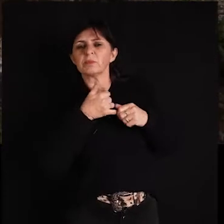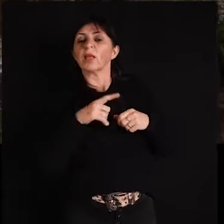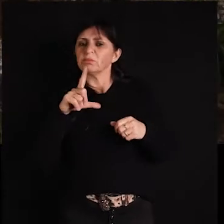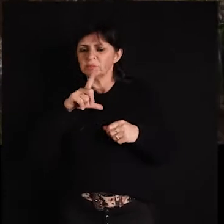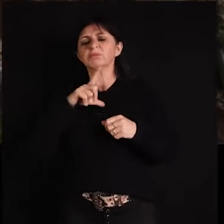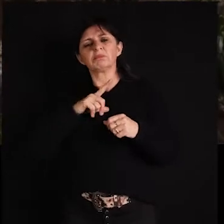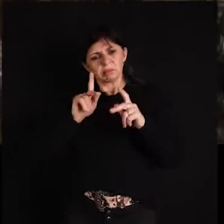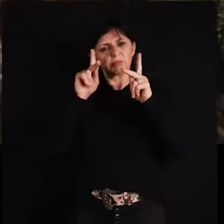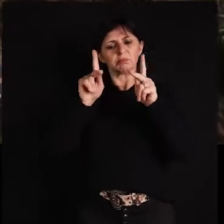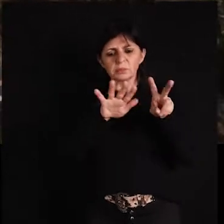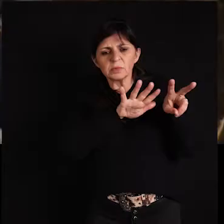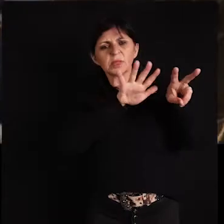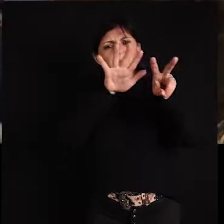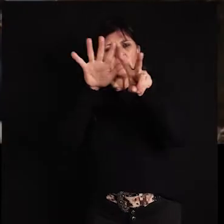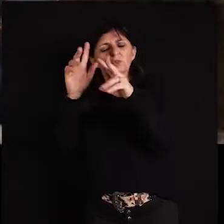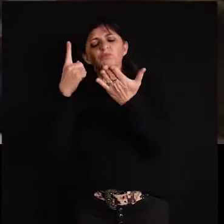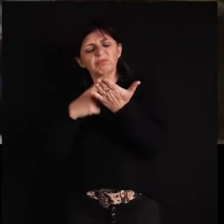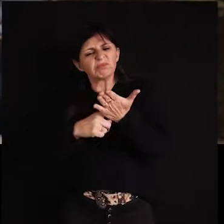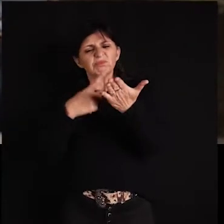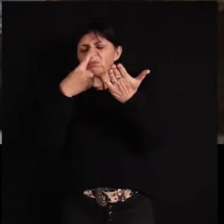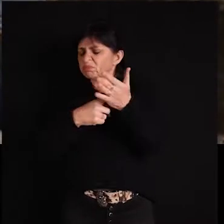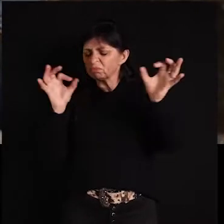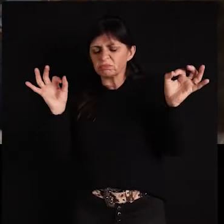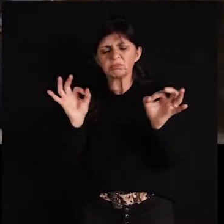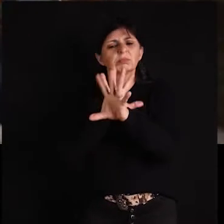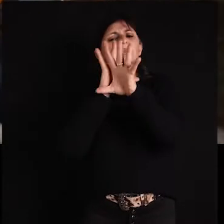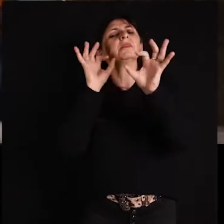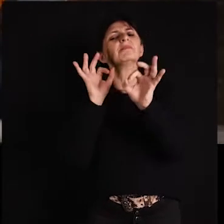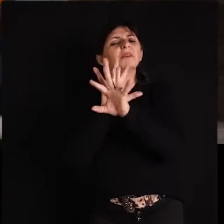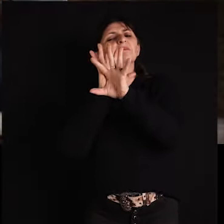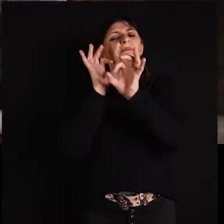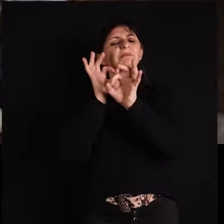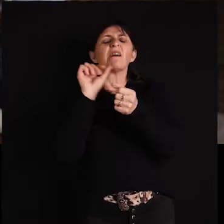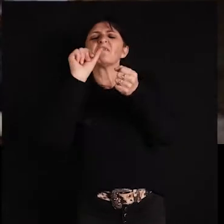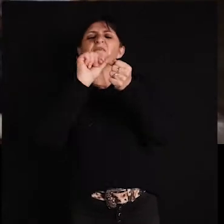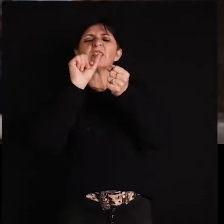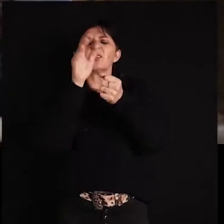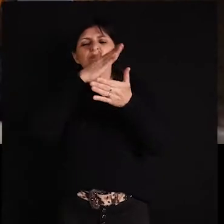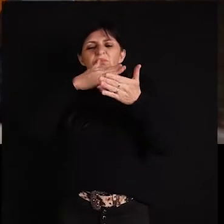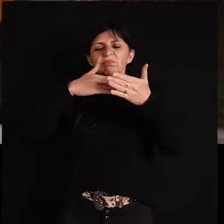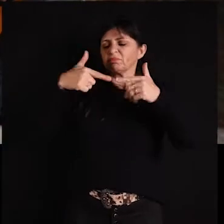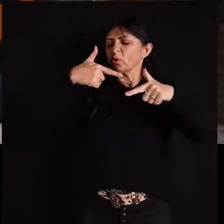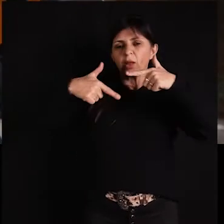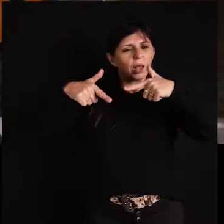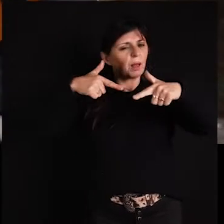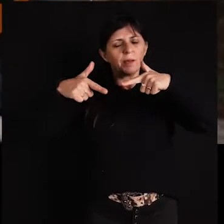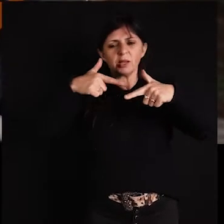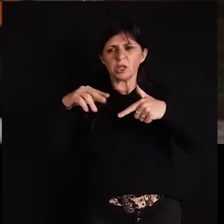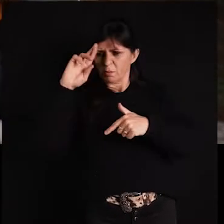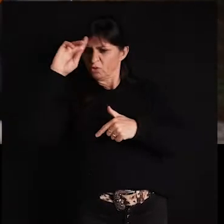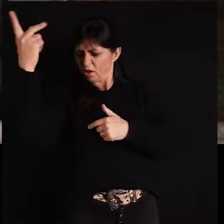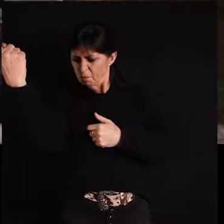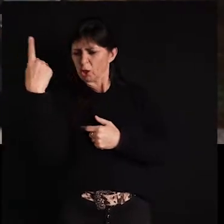Atendi na semana meus compromissos. Fiz o serviço que pediu meu